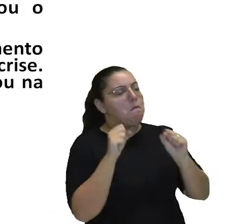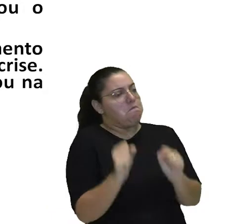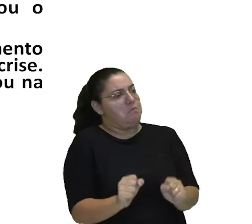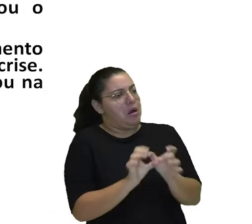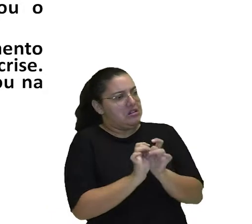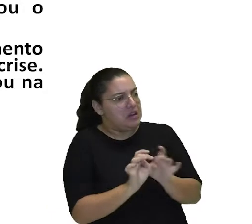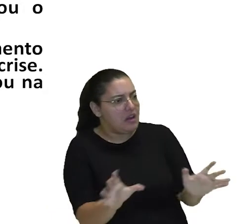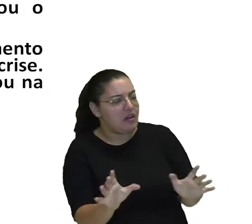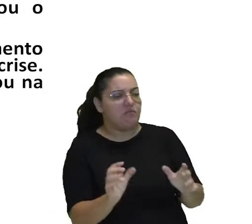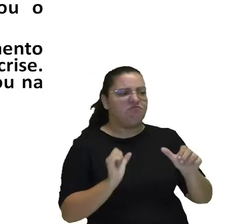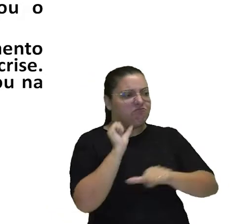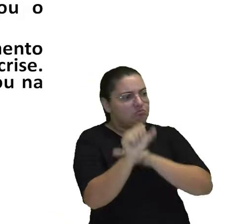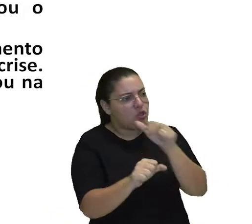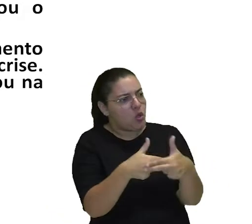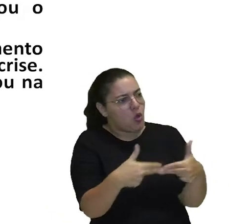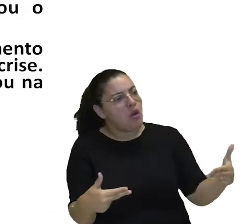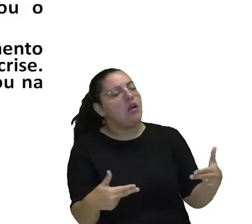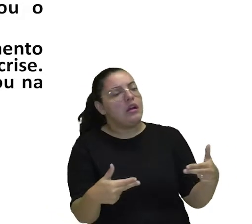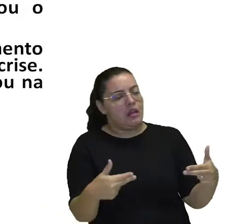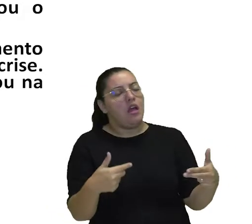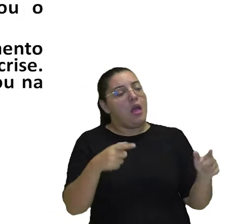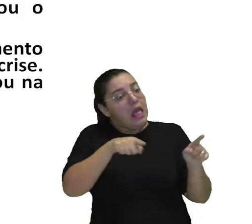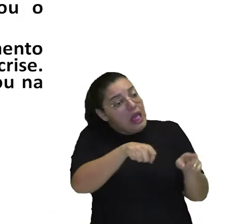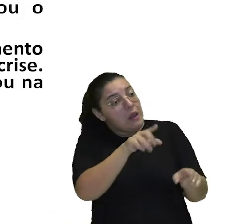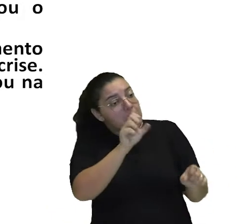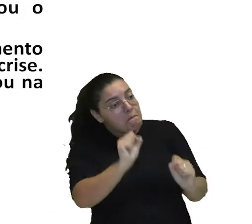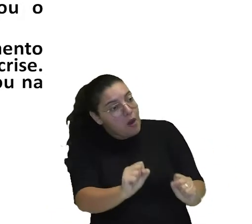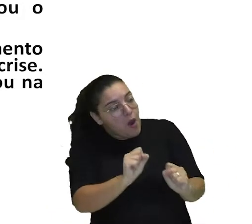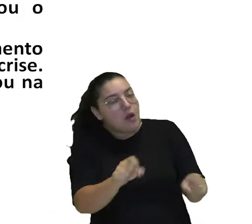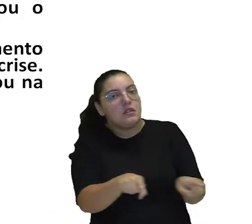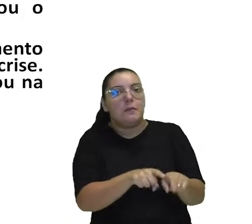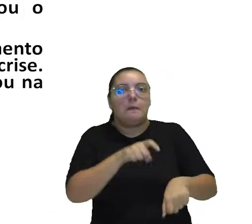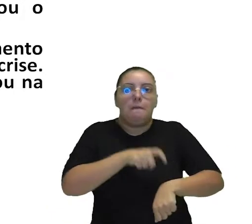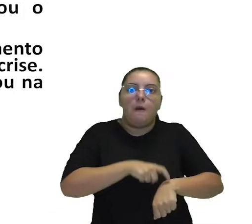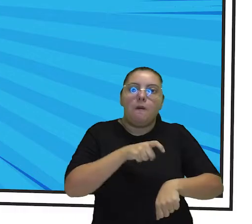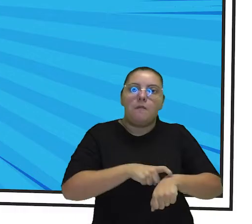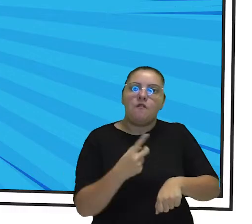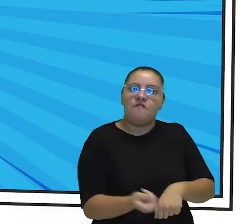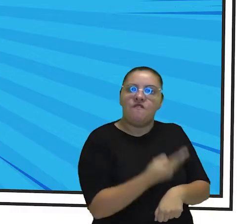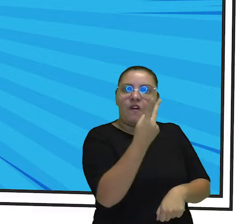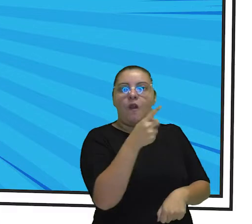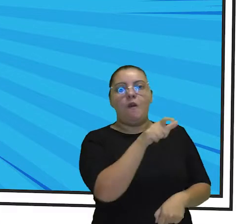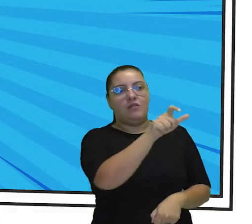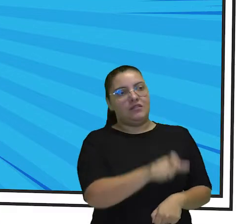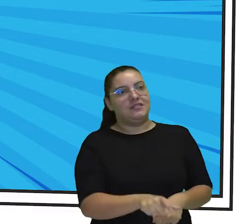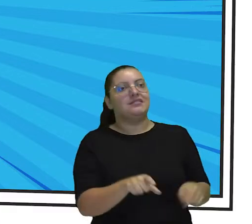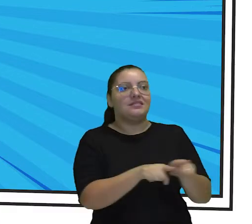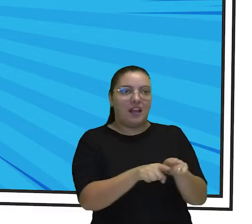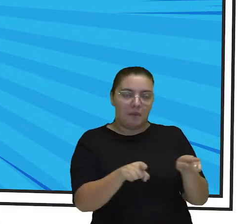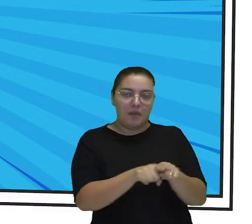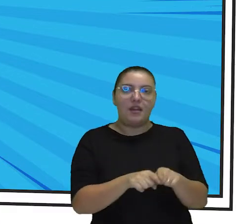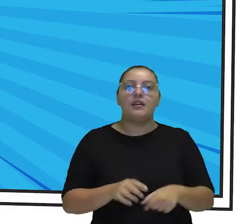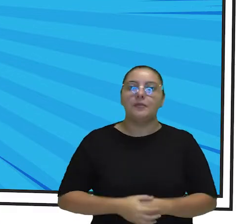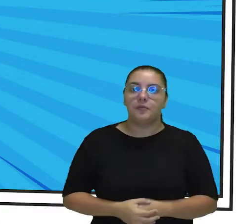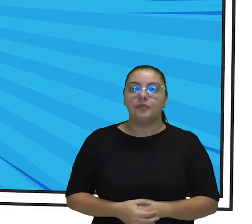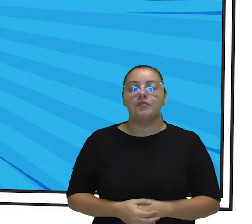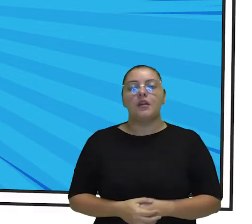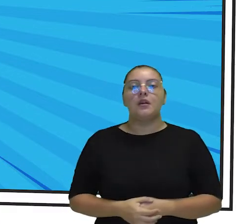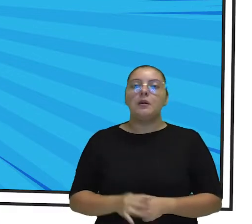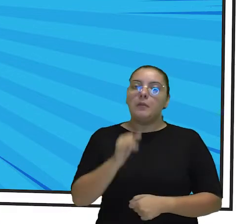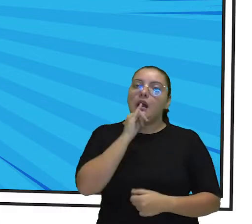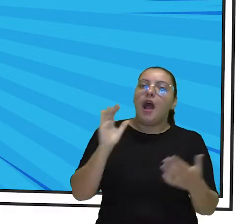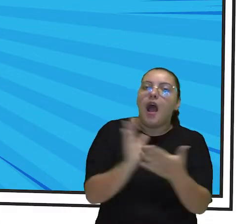o homem pode transformar alguma coisa, então ele pode, nesse momento, ser valorizado. É aquela história, como diziam